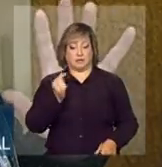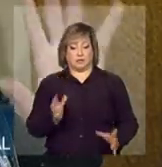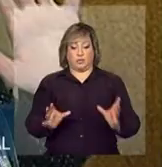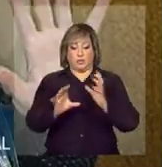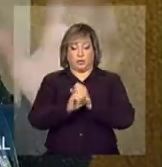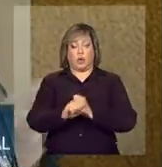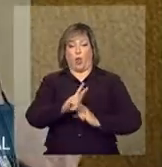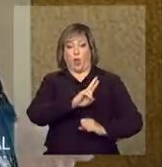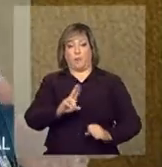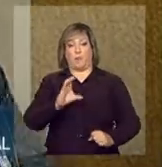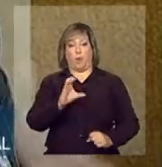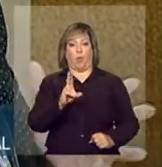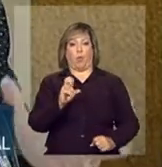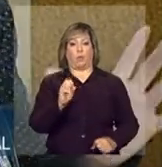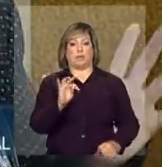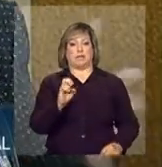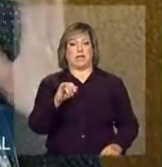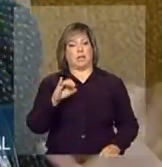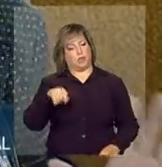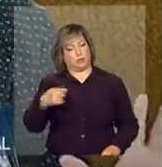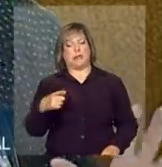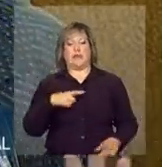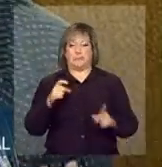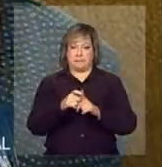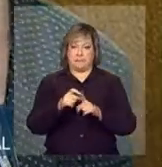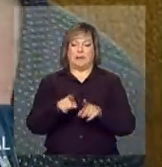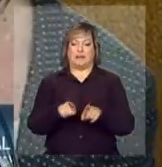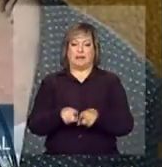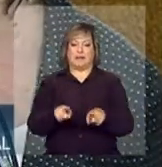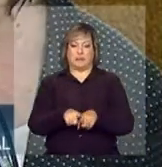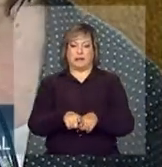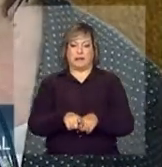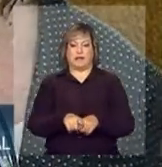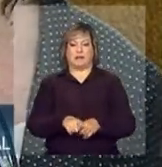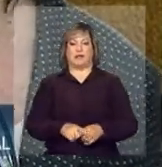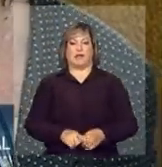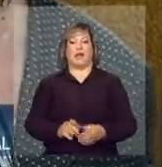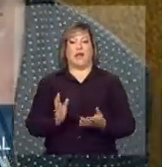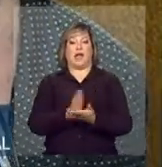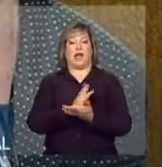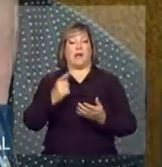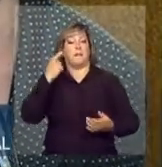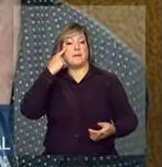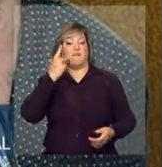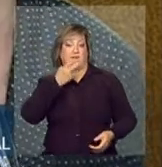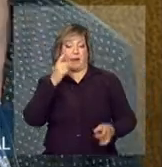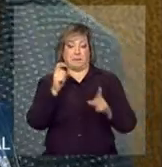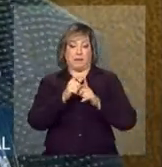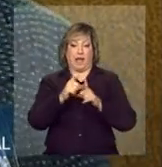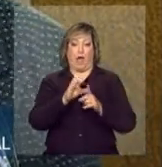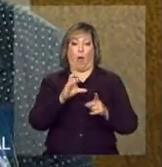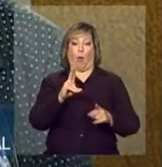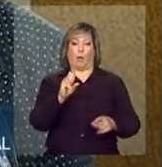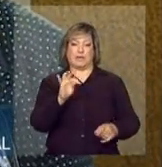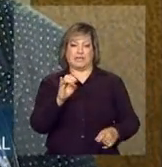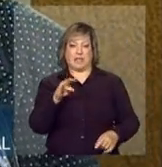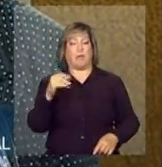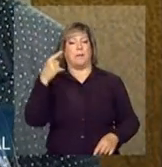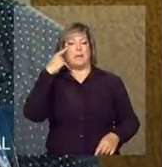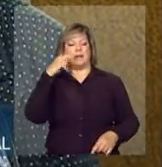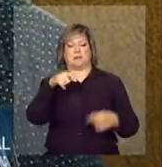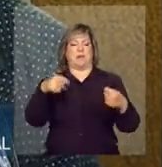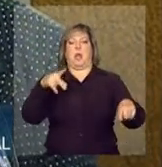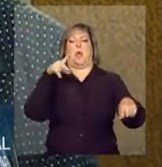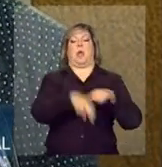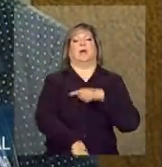ser custeio, né? Ou seja, quando a gente chama de custeio, tem gente que acha, inclusive, que é gasto, que é o primeiro a ser cortado, né? O